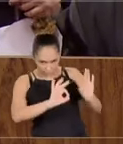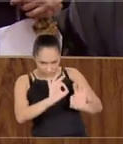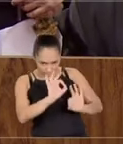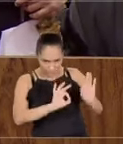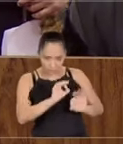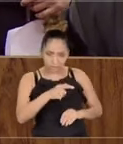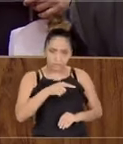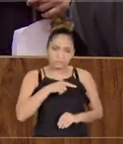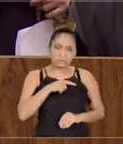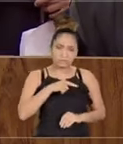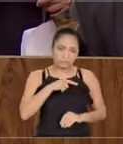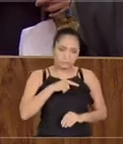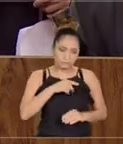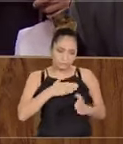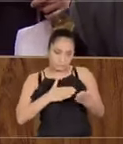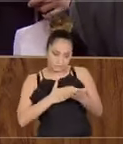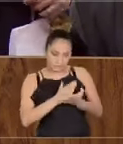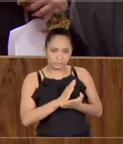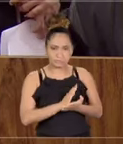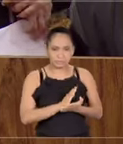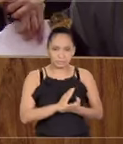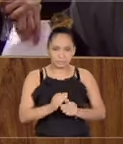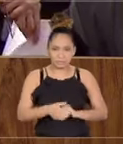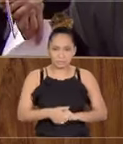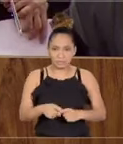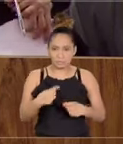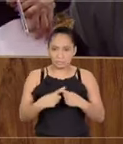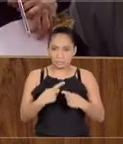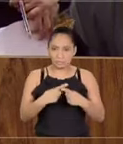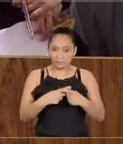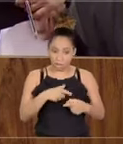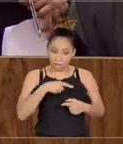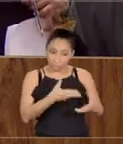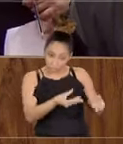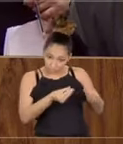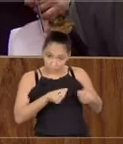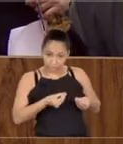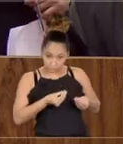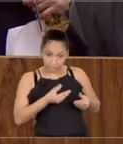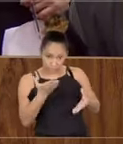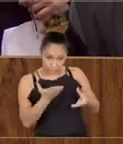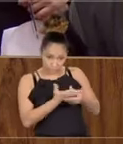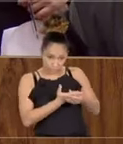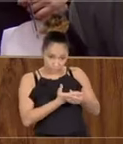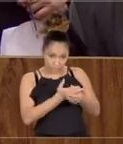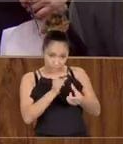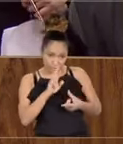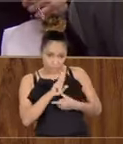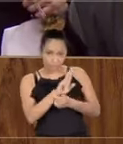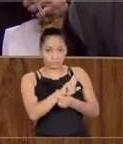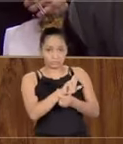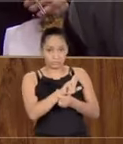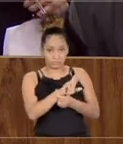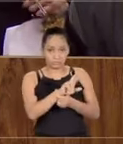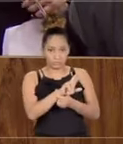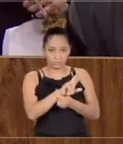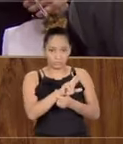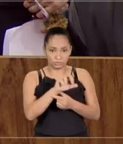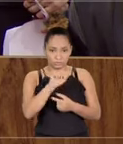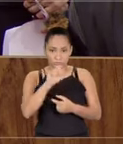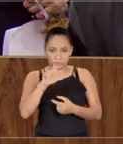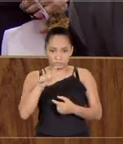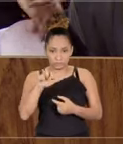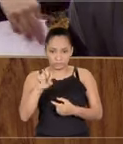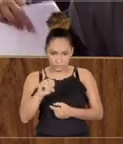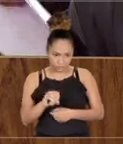havia tramitação. E eu me recordo porque eu herdei esse processo ainda da relatoria do ministro Celso de Mello, mas não é especificamente em relação